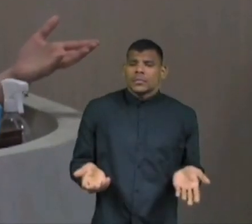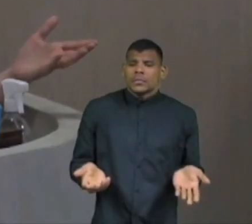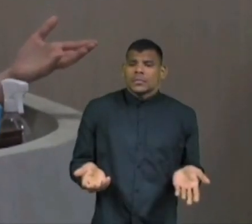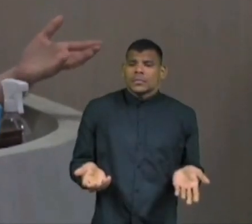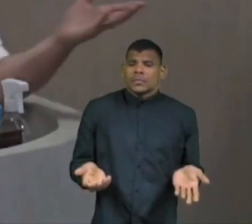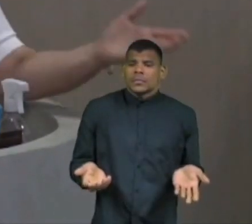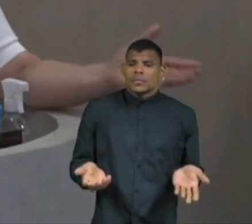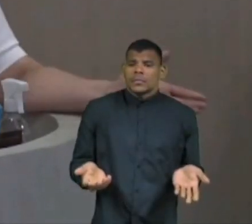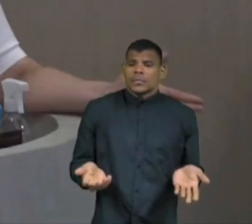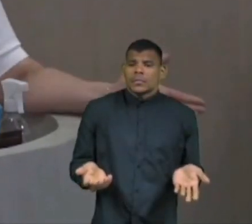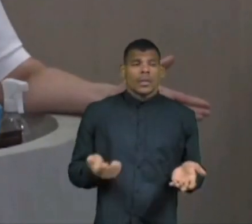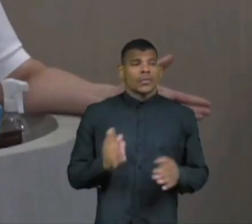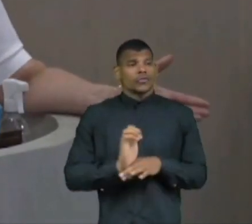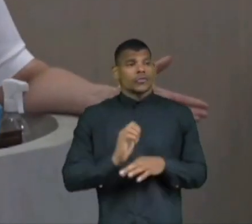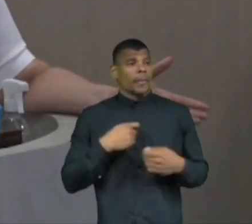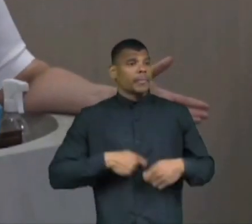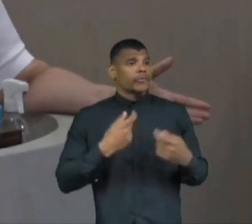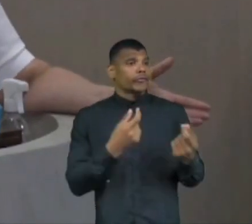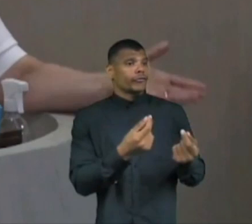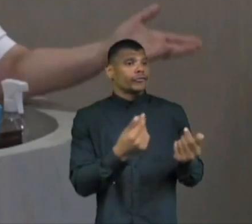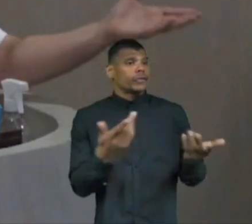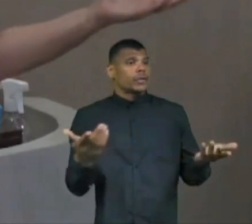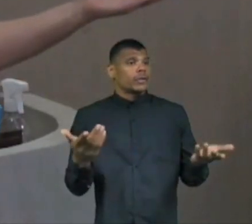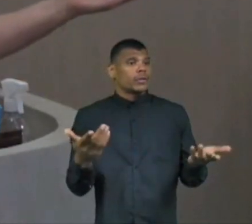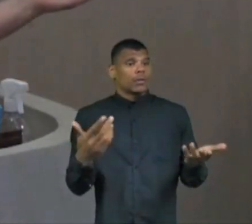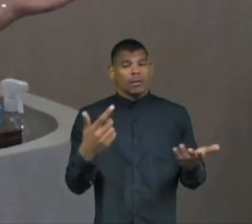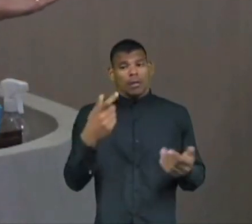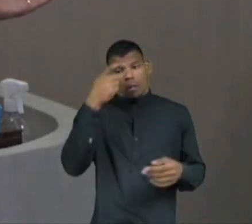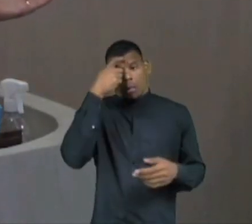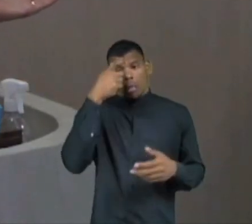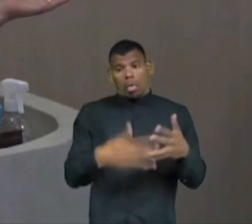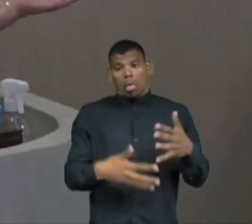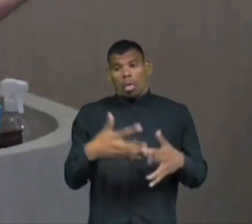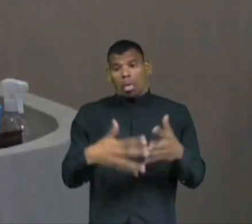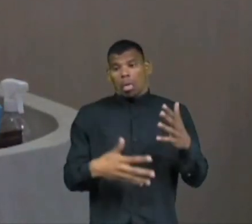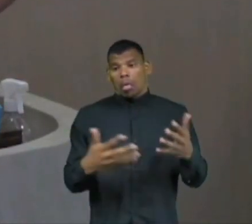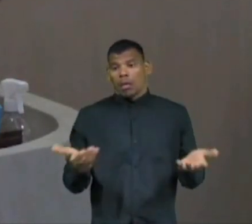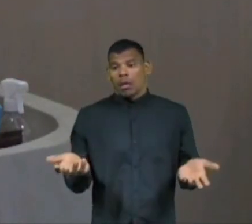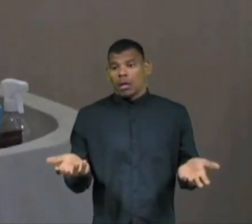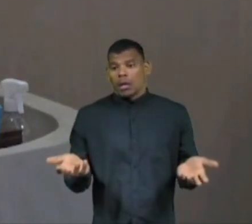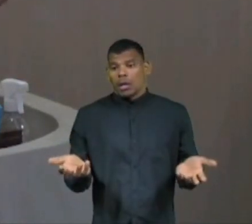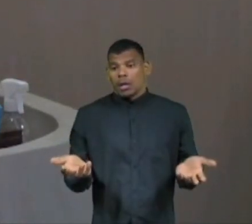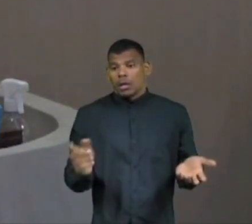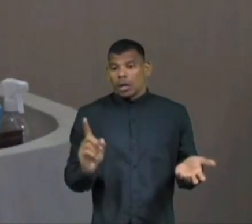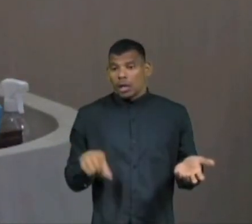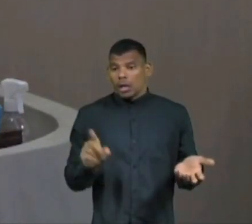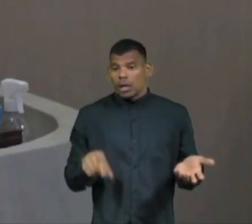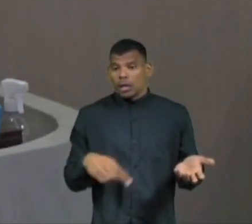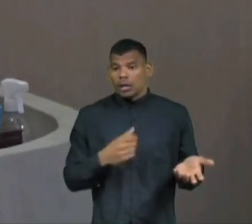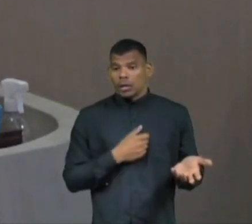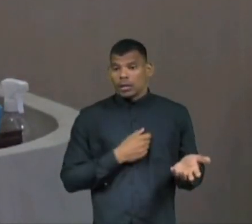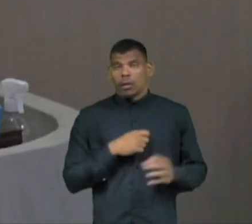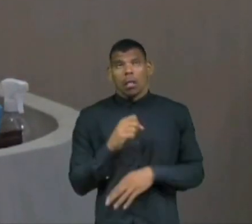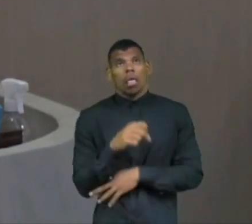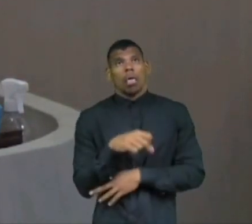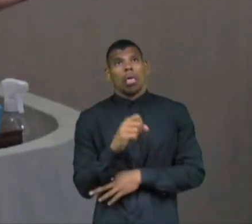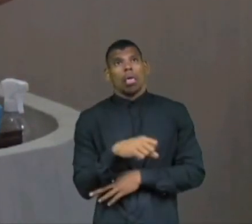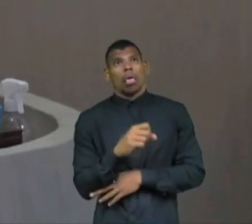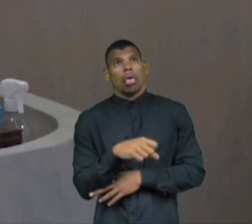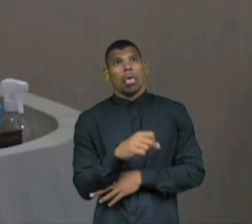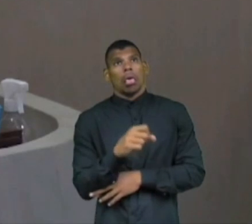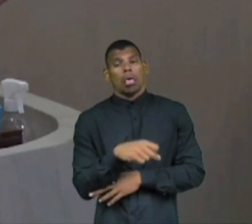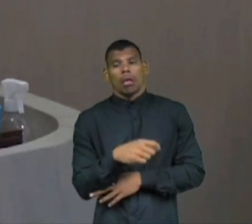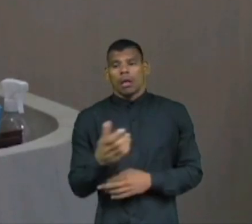o cargo? Agora nós estamos todos retardados? Não. Nós somos deputados e deputadas eleitos